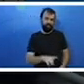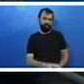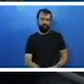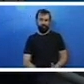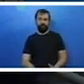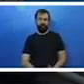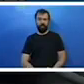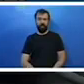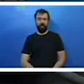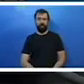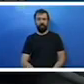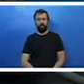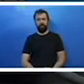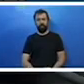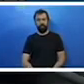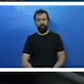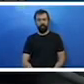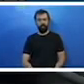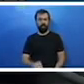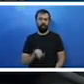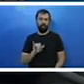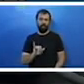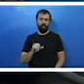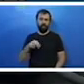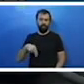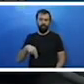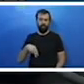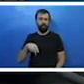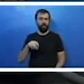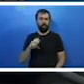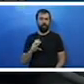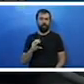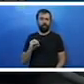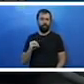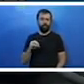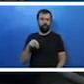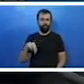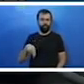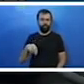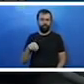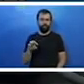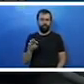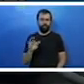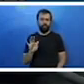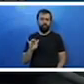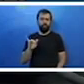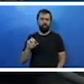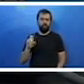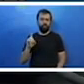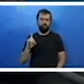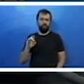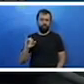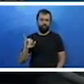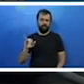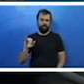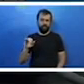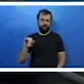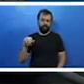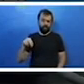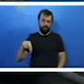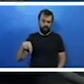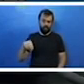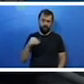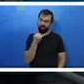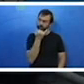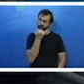E essa Inconfidência foi uma delas, importantíssima, certo? Então, a nossa aula está se encerrando por aqui. Vocês têm